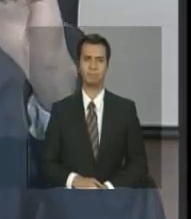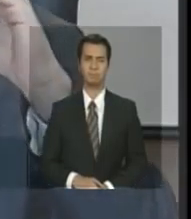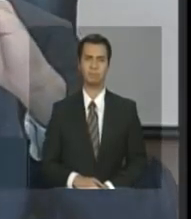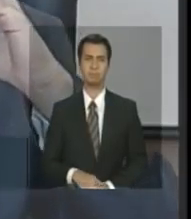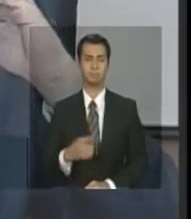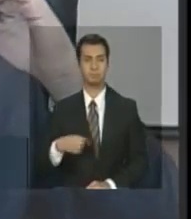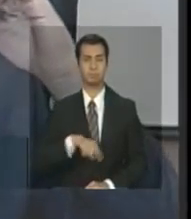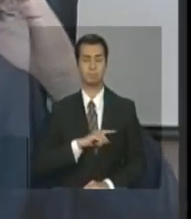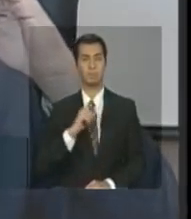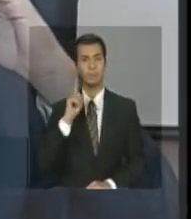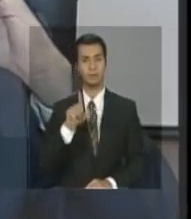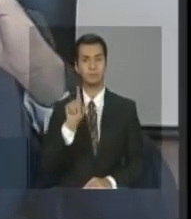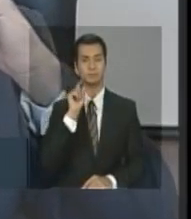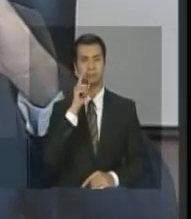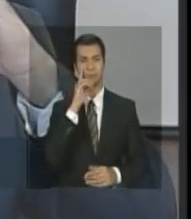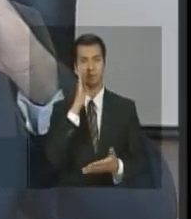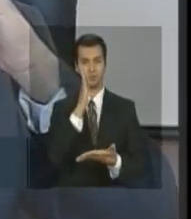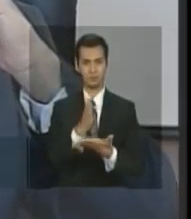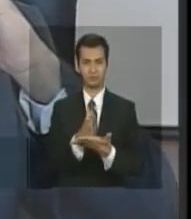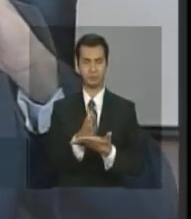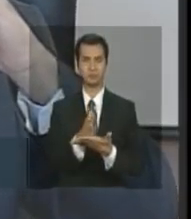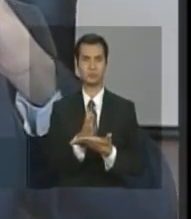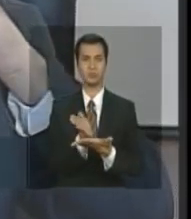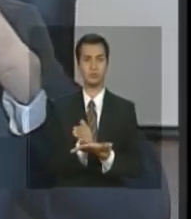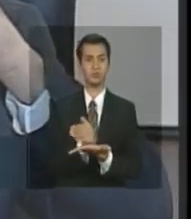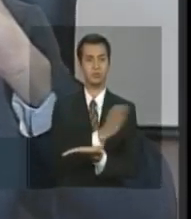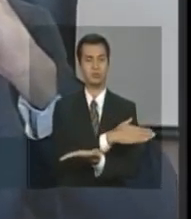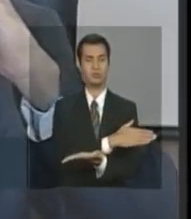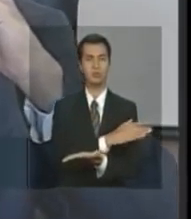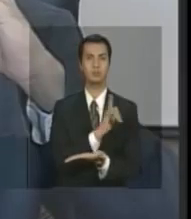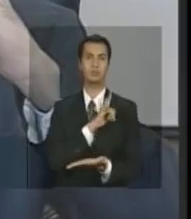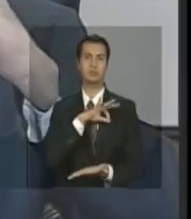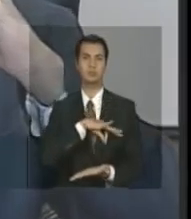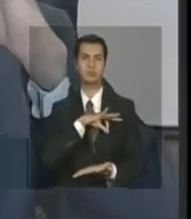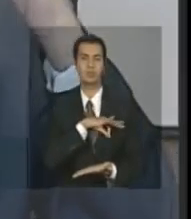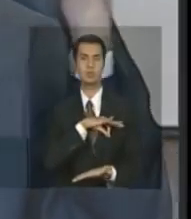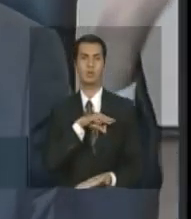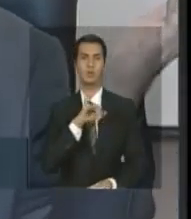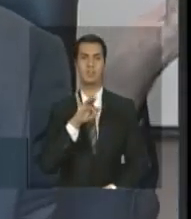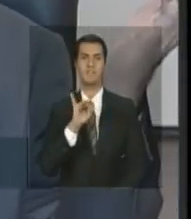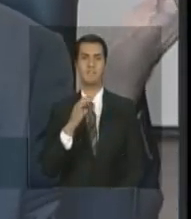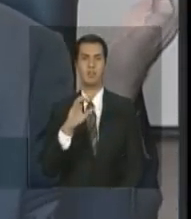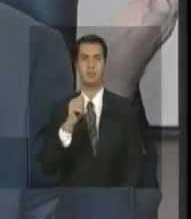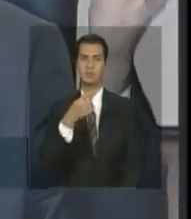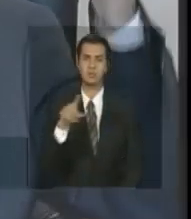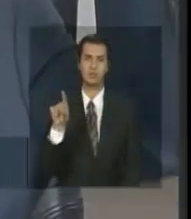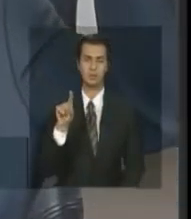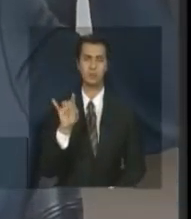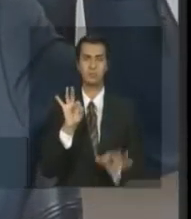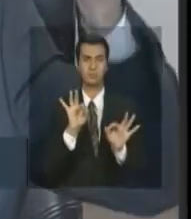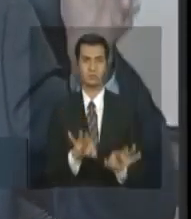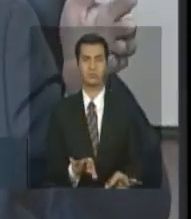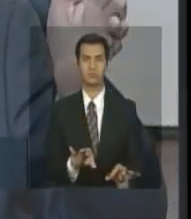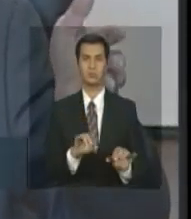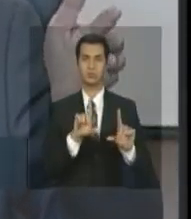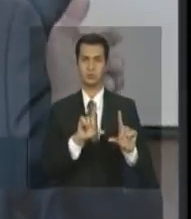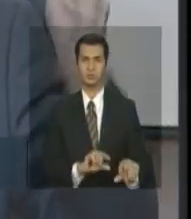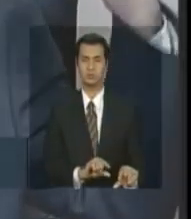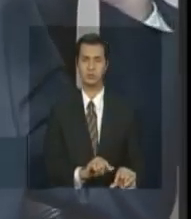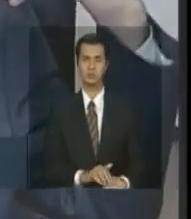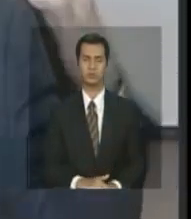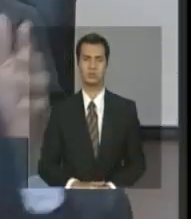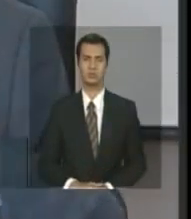ponto e olhamos para trás, deflacionando de modo que fosse equivalente, portanto, comparável, este